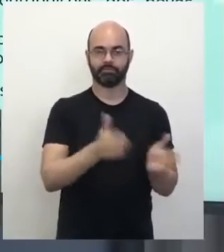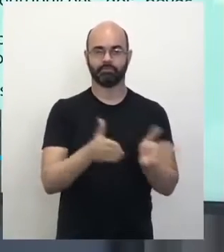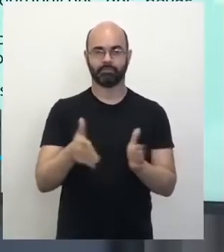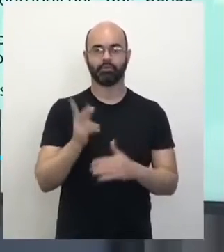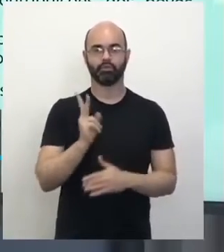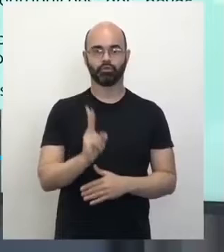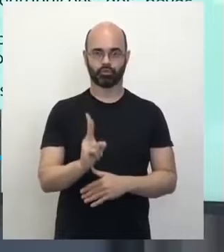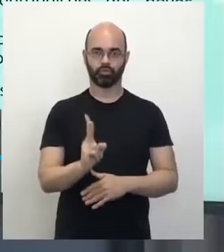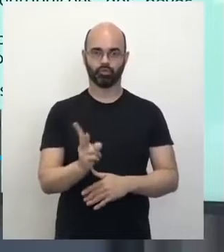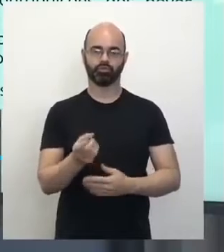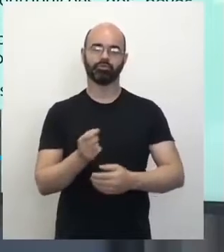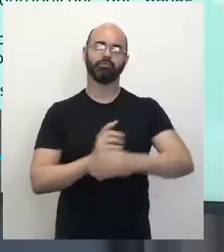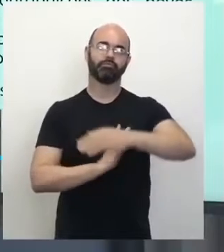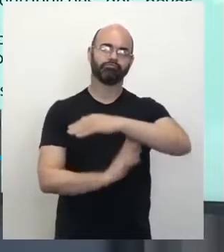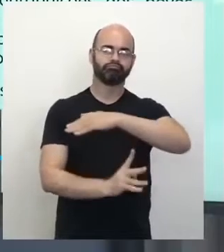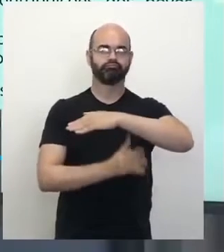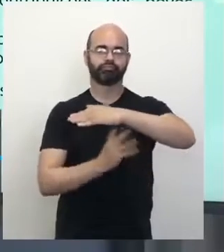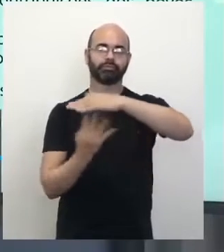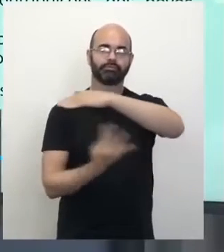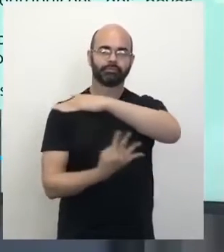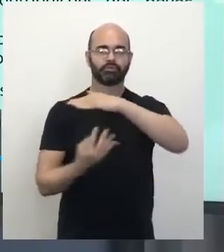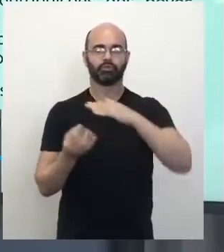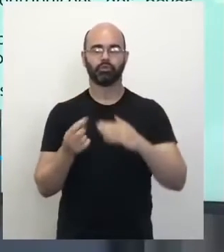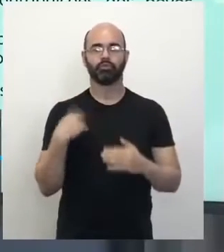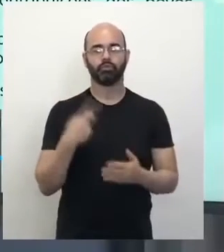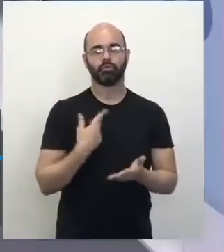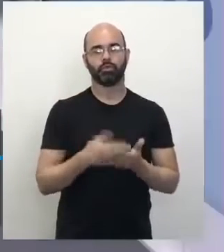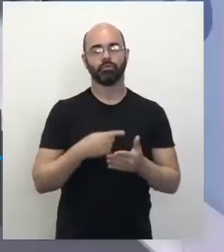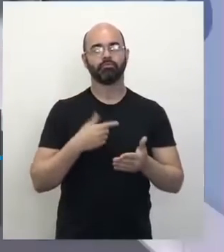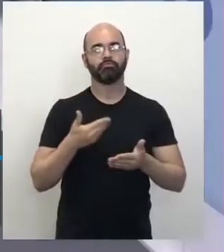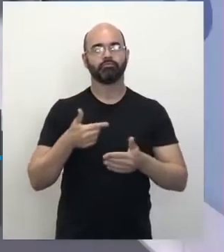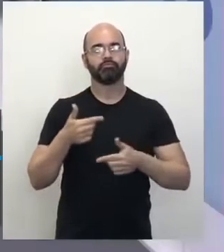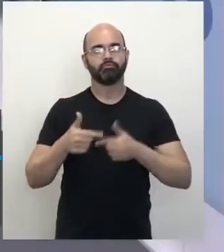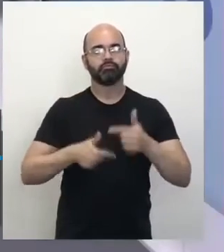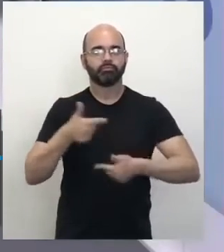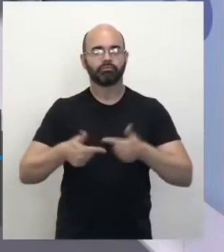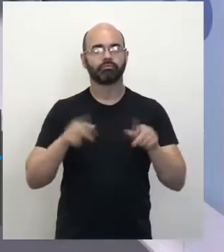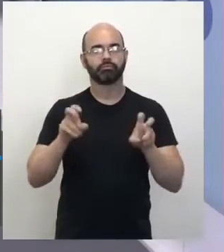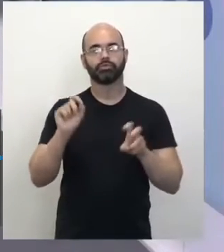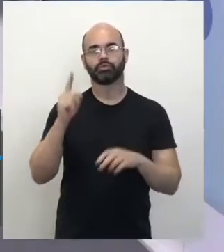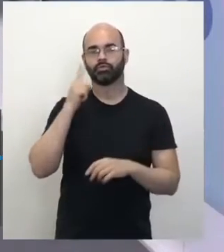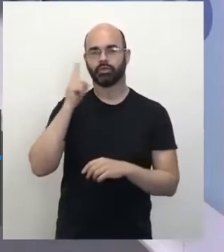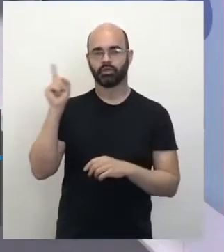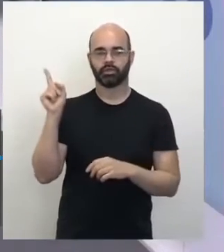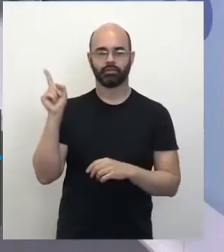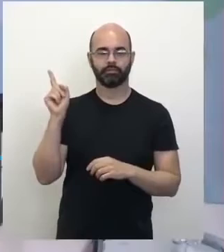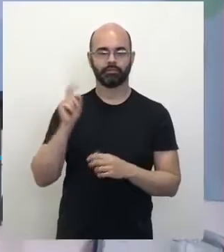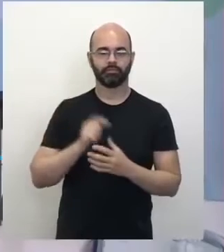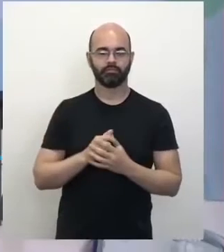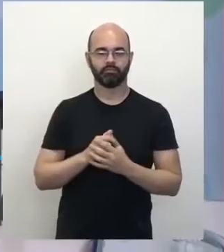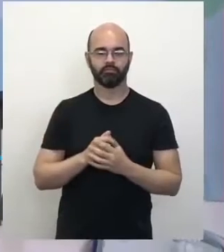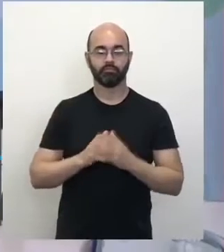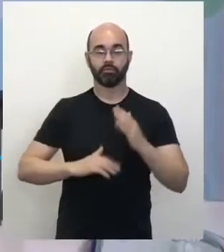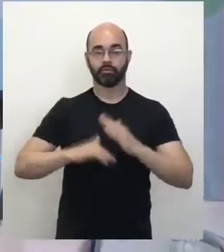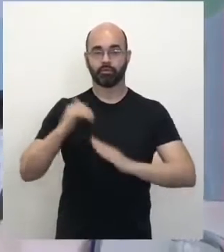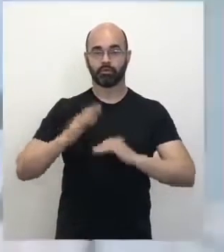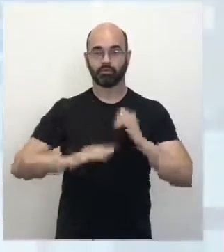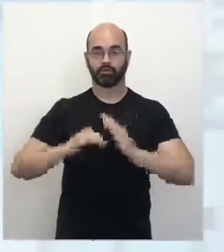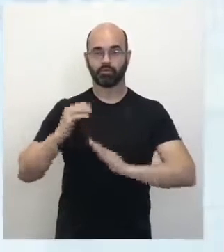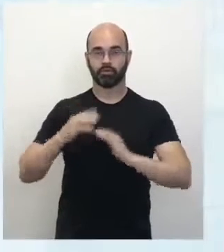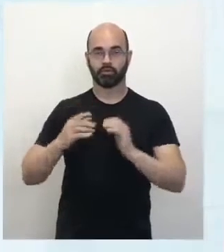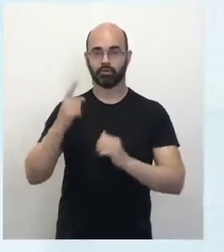Mas antes, vamos ver aí com o professor Carlos o que nós vamos trabalhar. Legal, o que nós vamos trabalhar? Habilidade